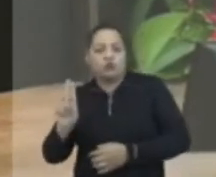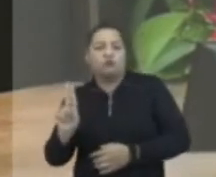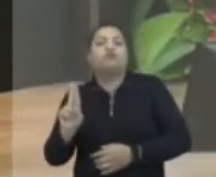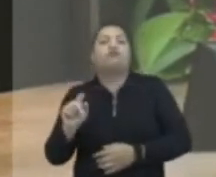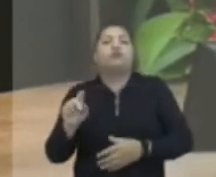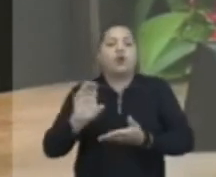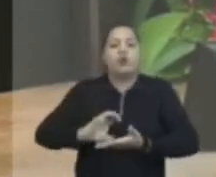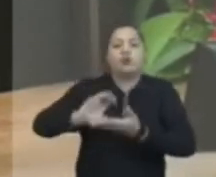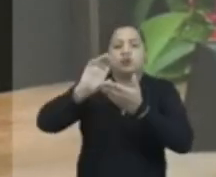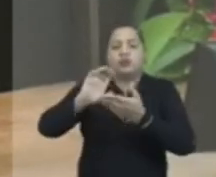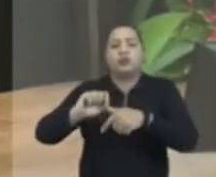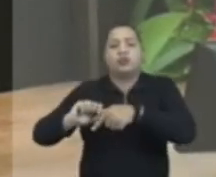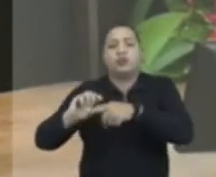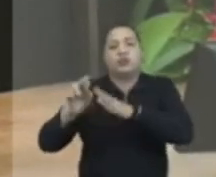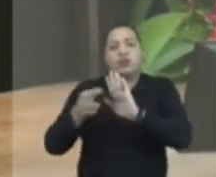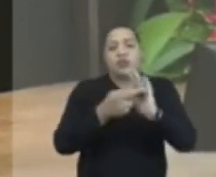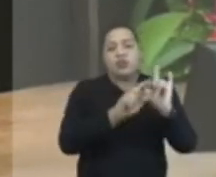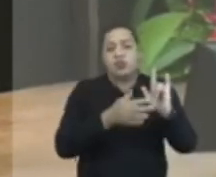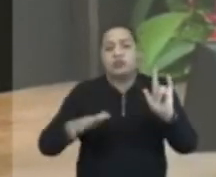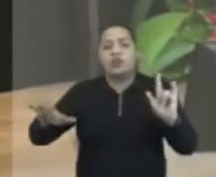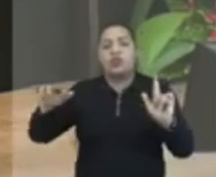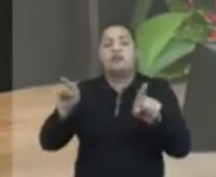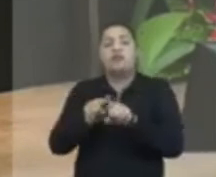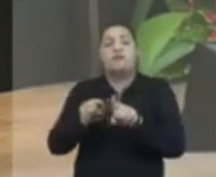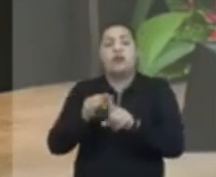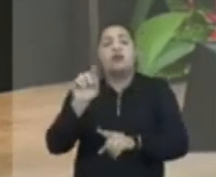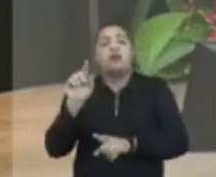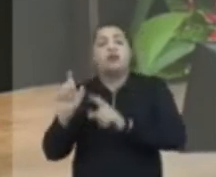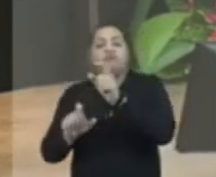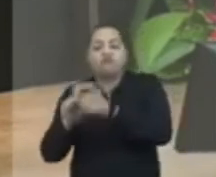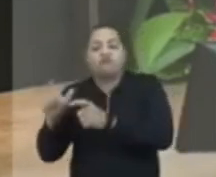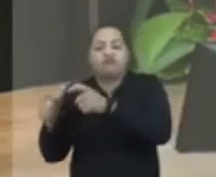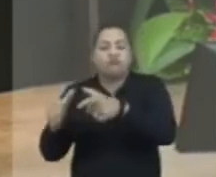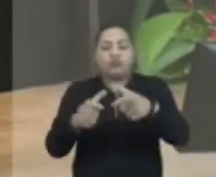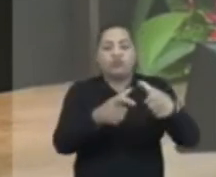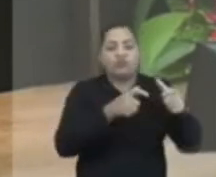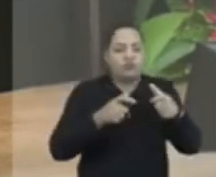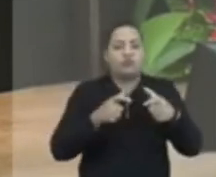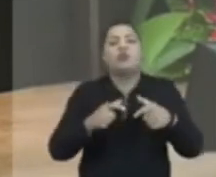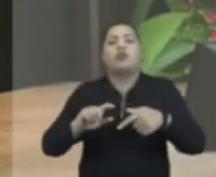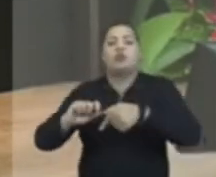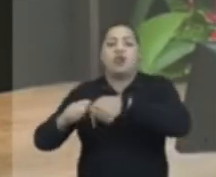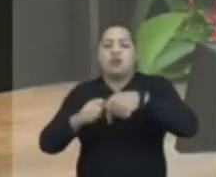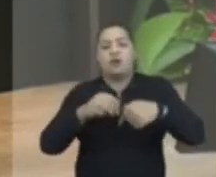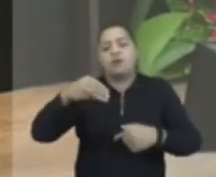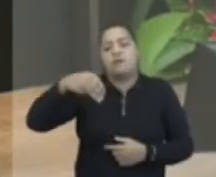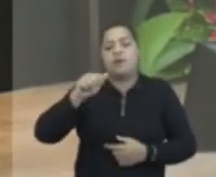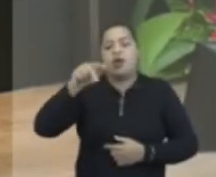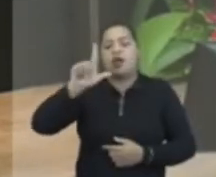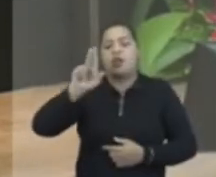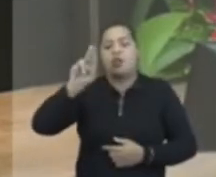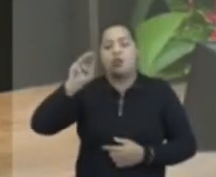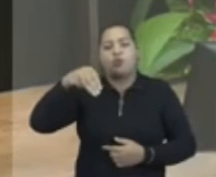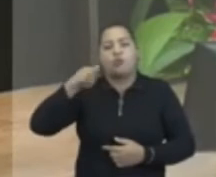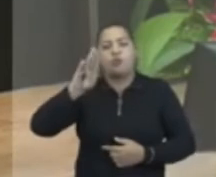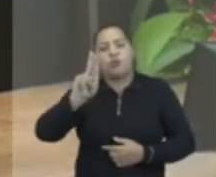pela Coordenação Estadual das Associações das Comunidades Remanescentes de Quilombo do Pará, Malungo, e pela